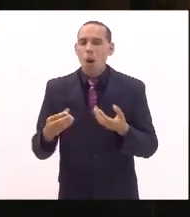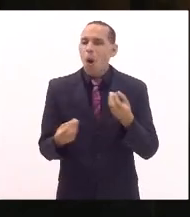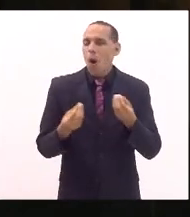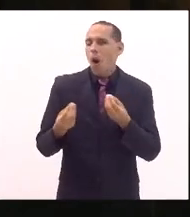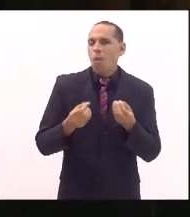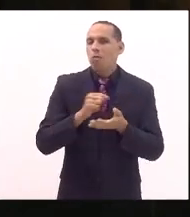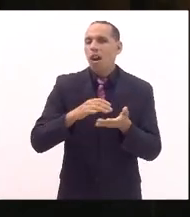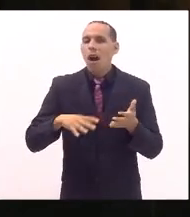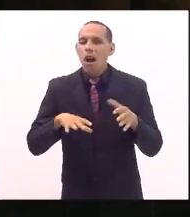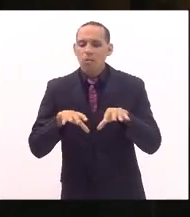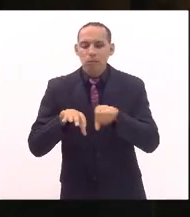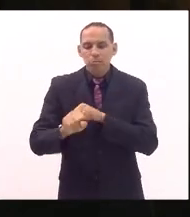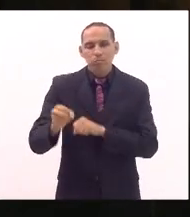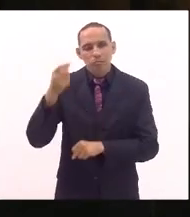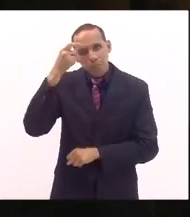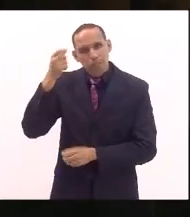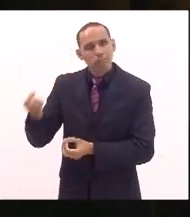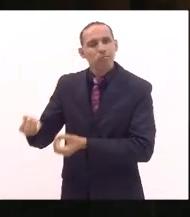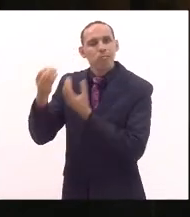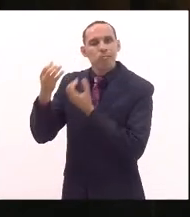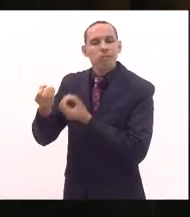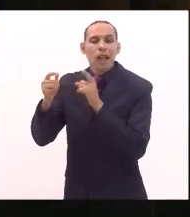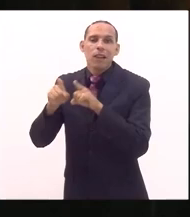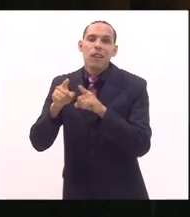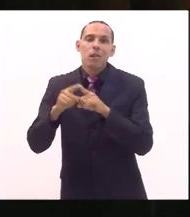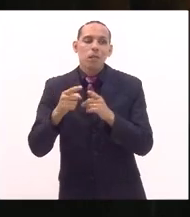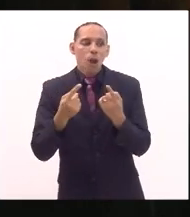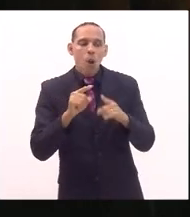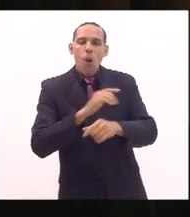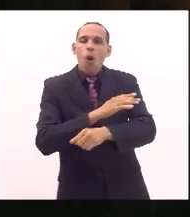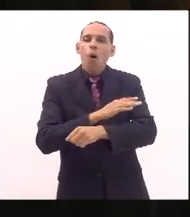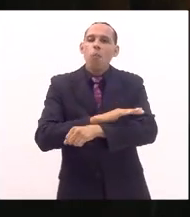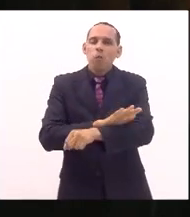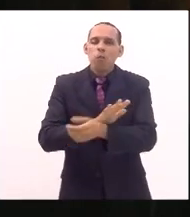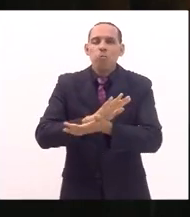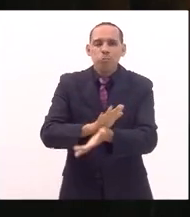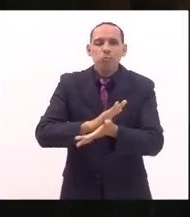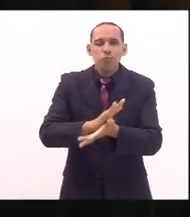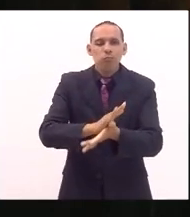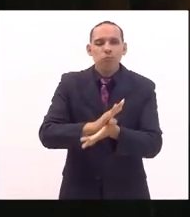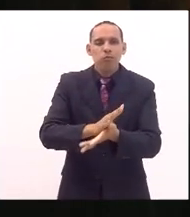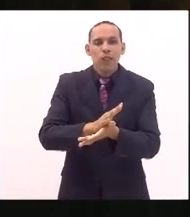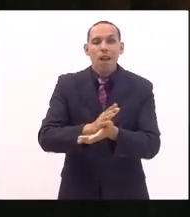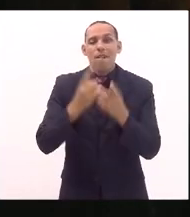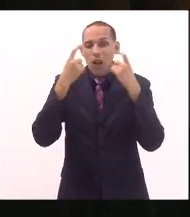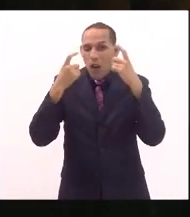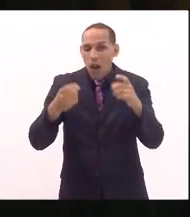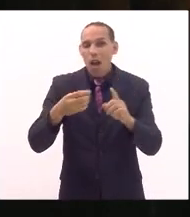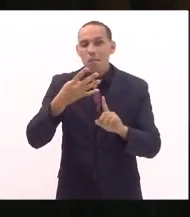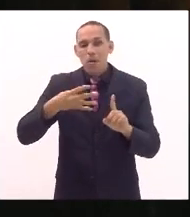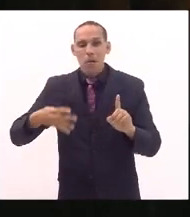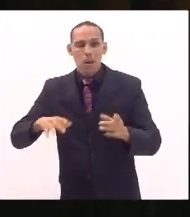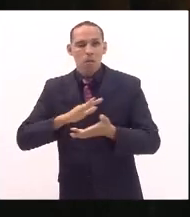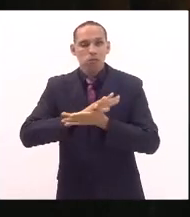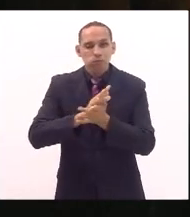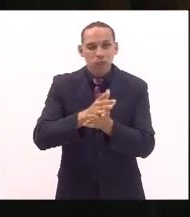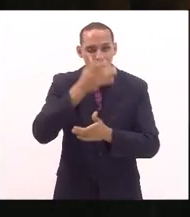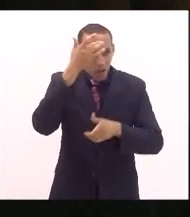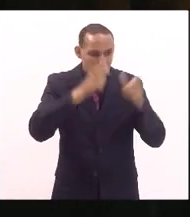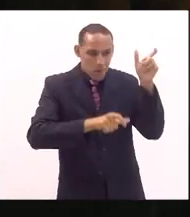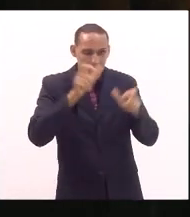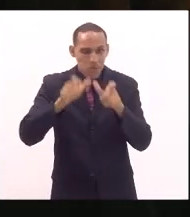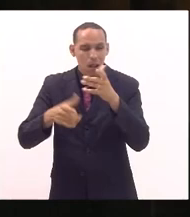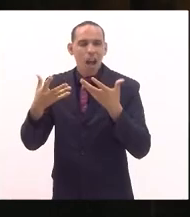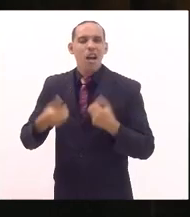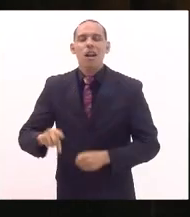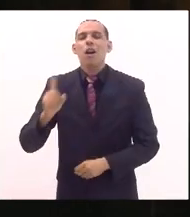Formação conscientização contra o preconceito EA violência LGBT fóbica causada por aqueles e aquelas que